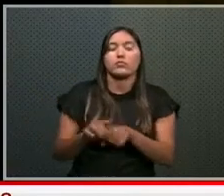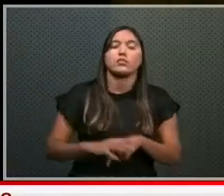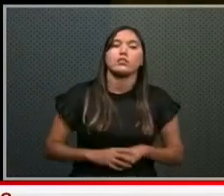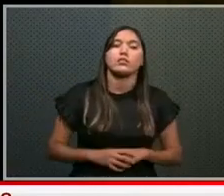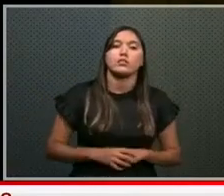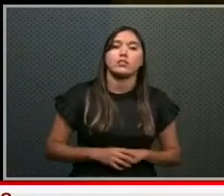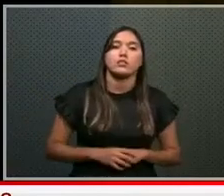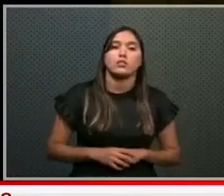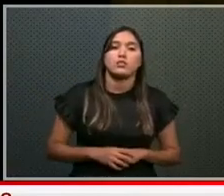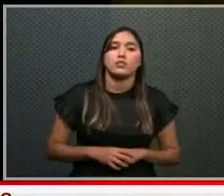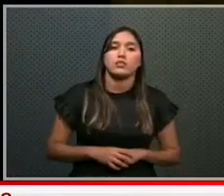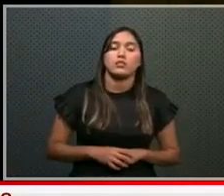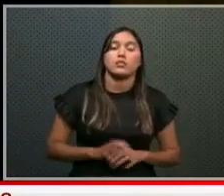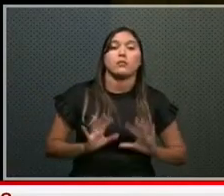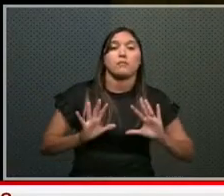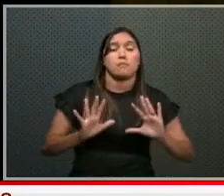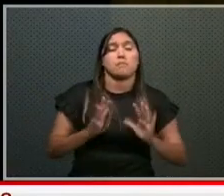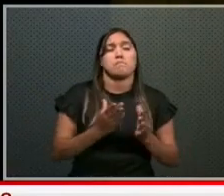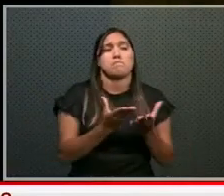muitos Xavier